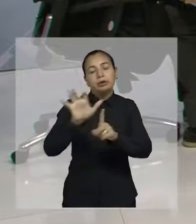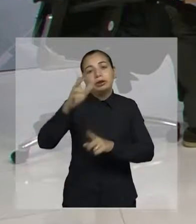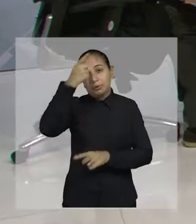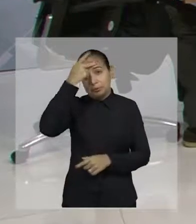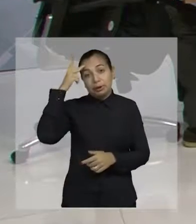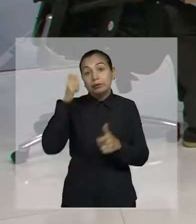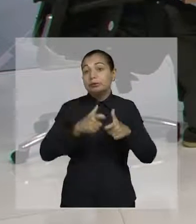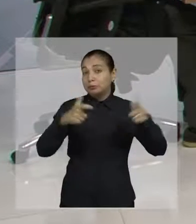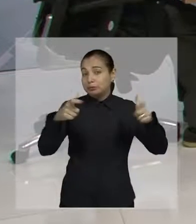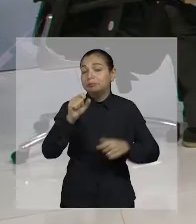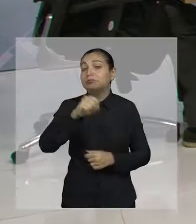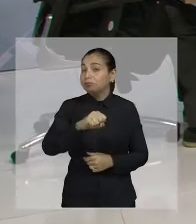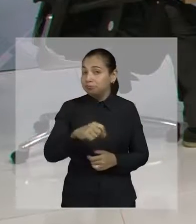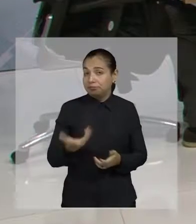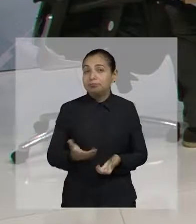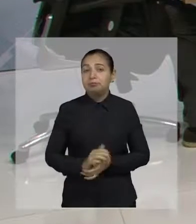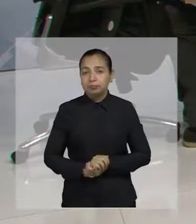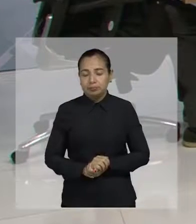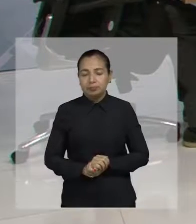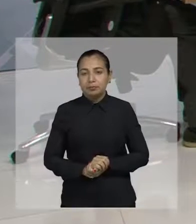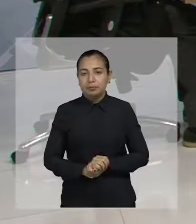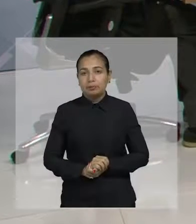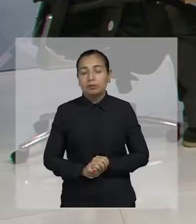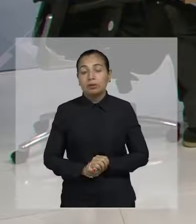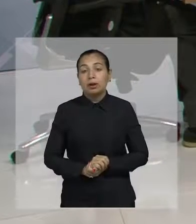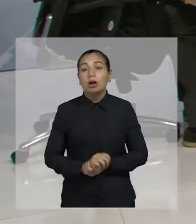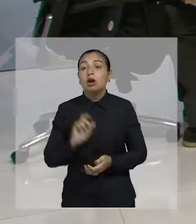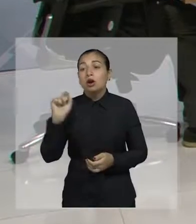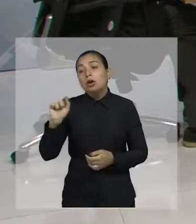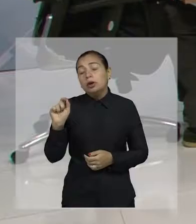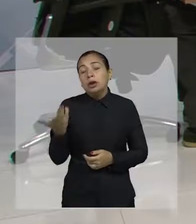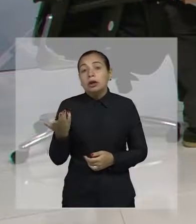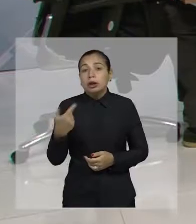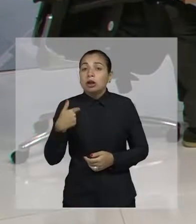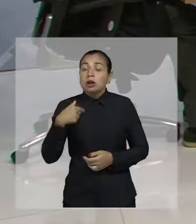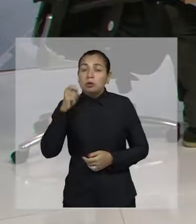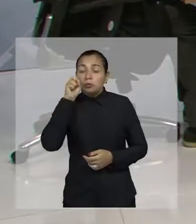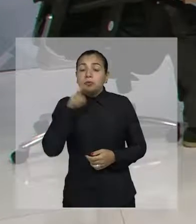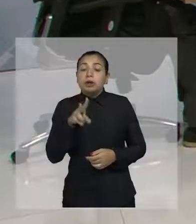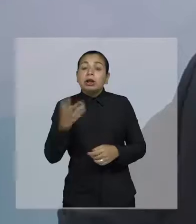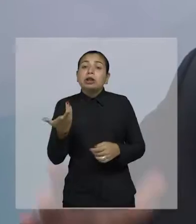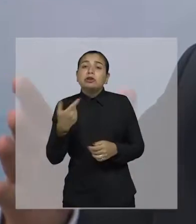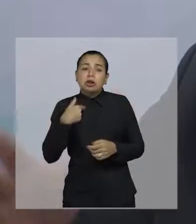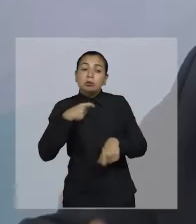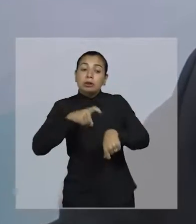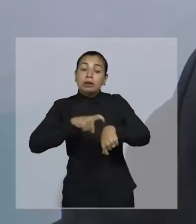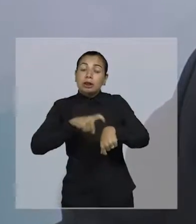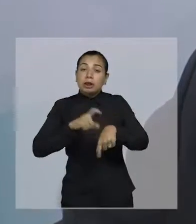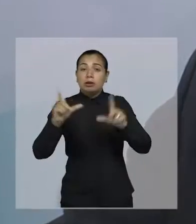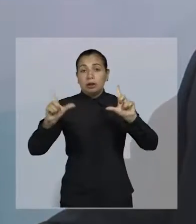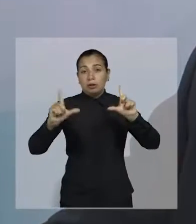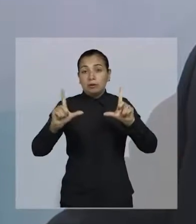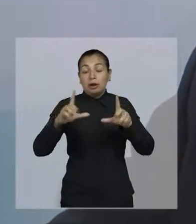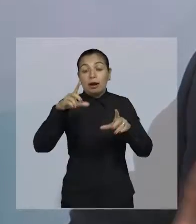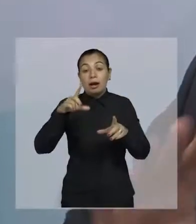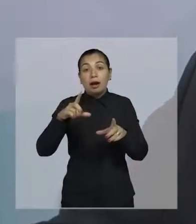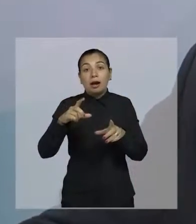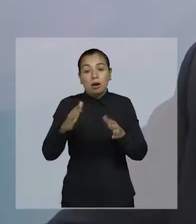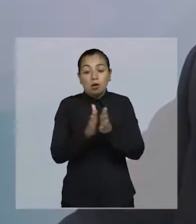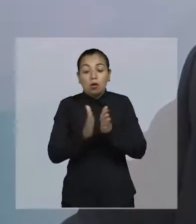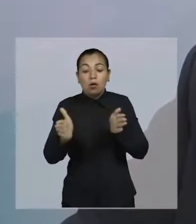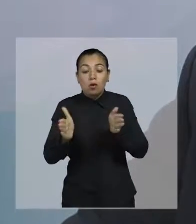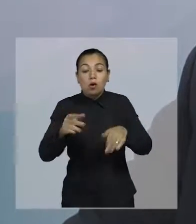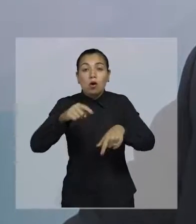nem de uma forma geral na grande mídia. Eu sou um pouco mais pragmático. Eu penso no tempo de televisão dentro do programa eleitoral. Eu não